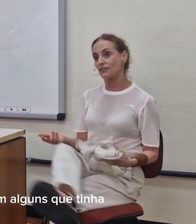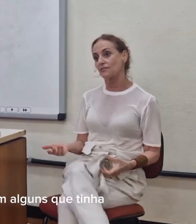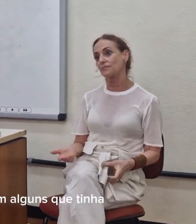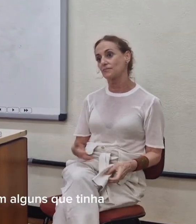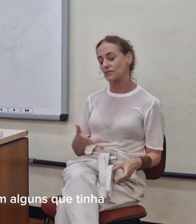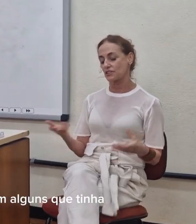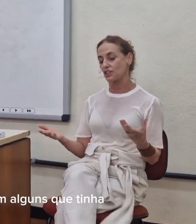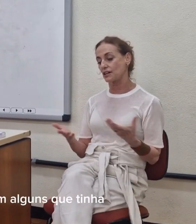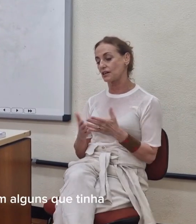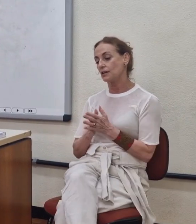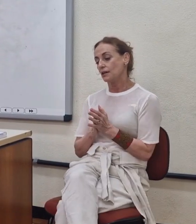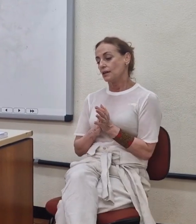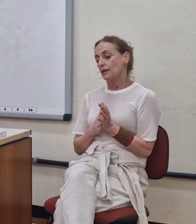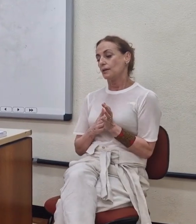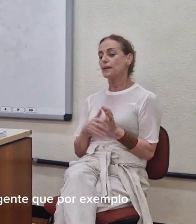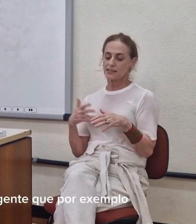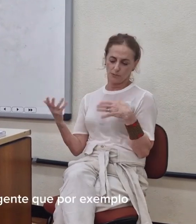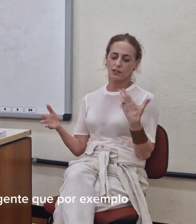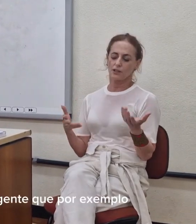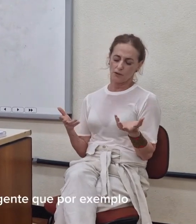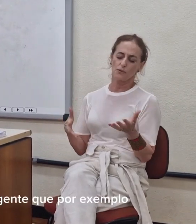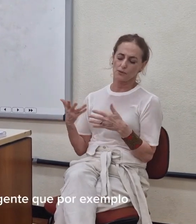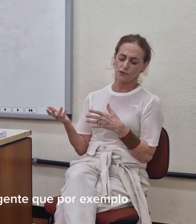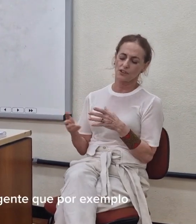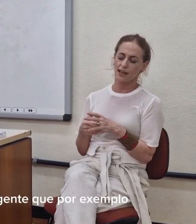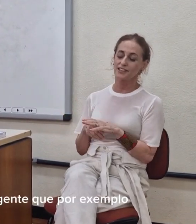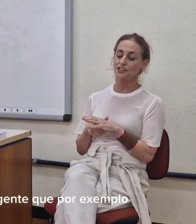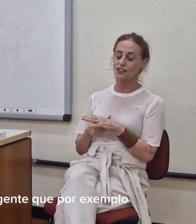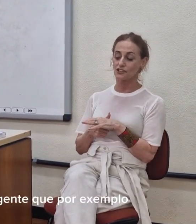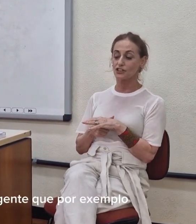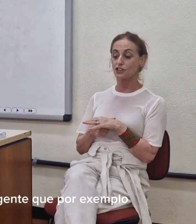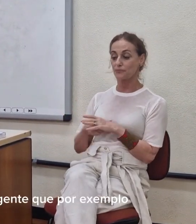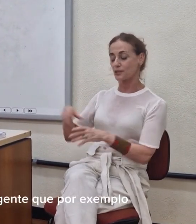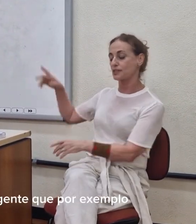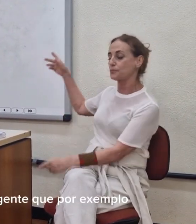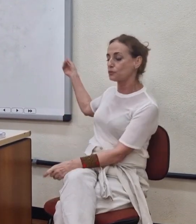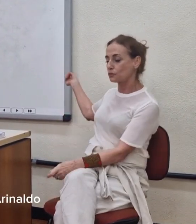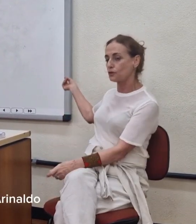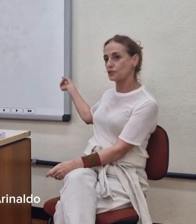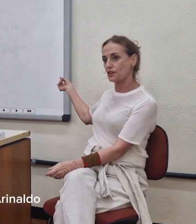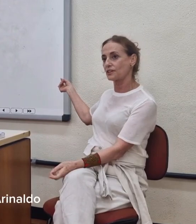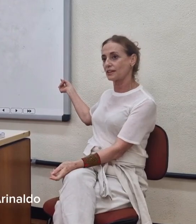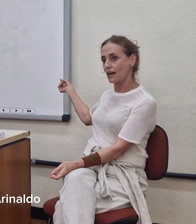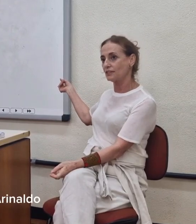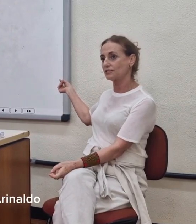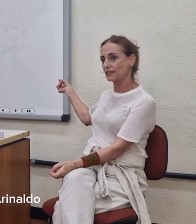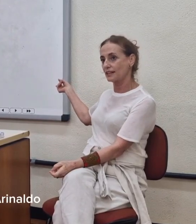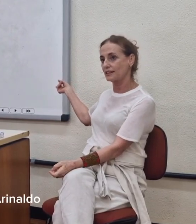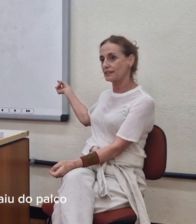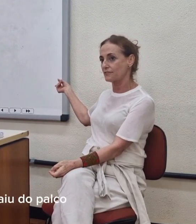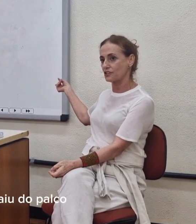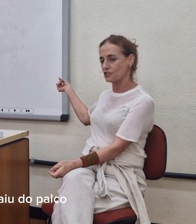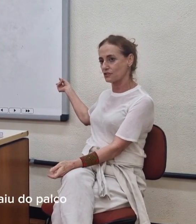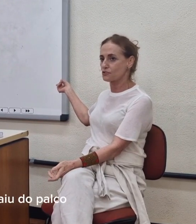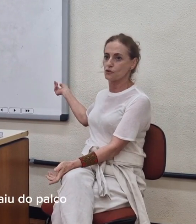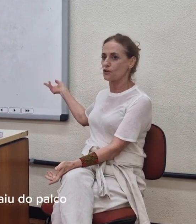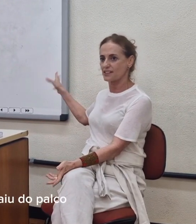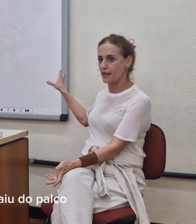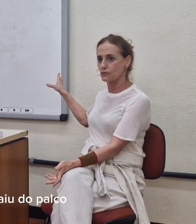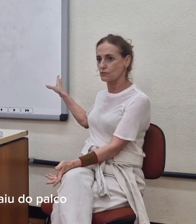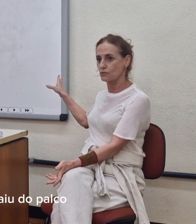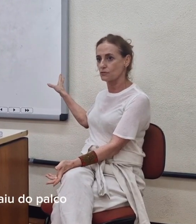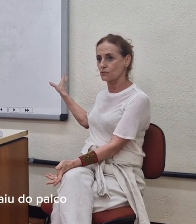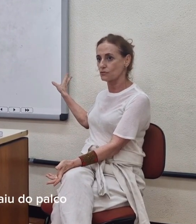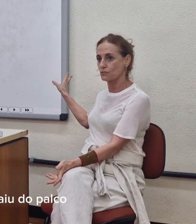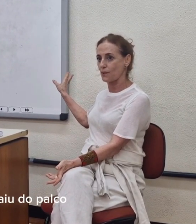gente tinha... Mas muitas pessoas saíram. Tinha gente que, por exemplo, o Dudu, o Rogério Rinaldo, aquele, teve gente que o senhor